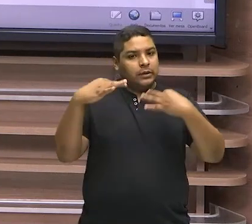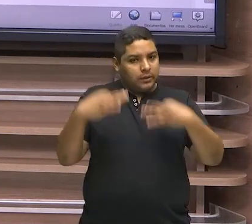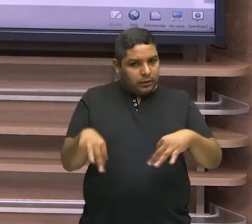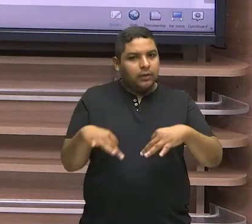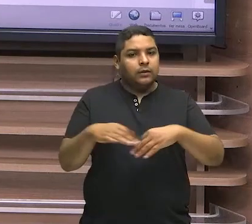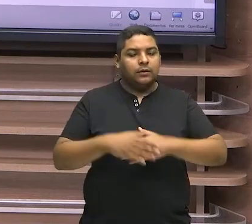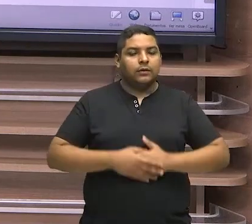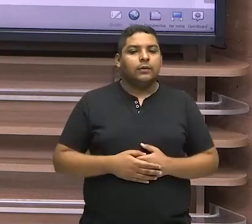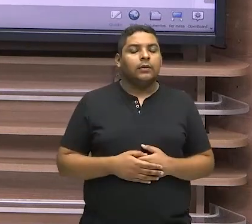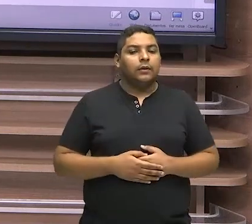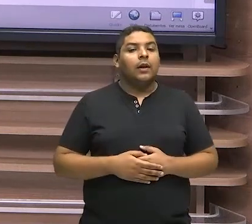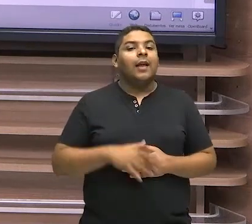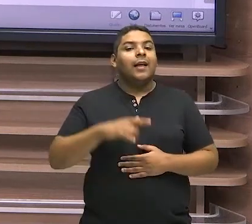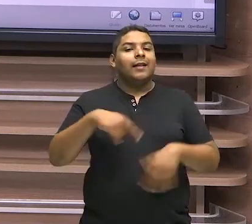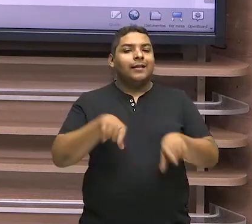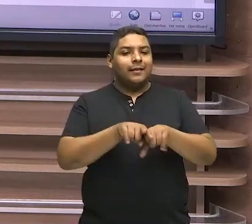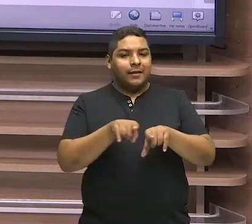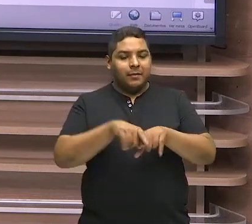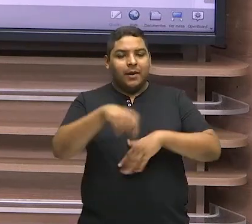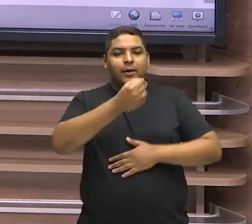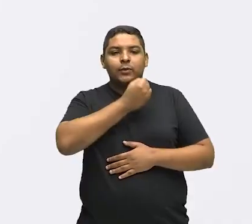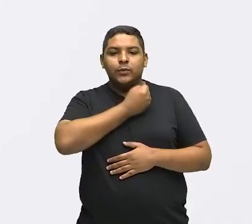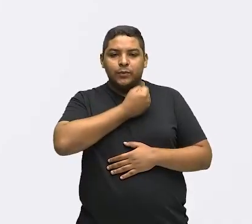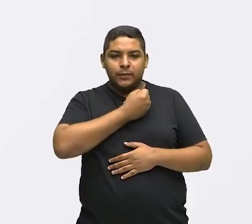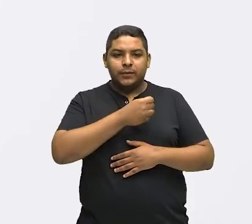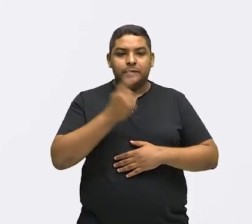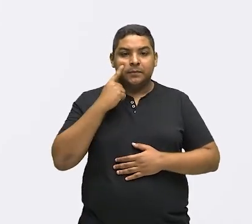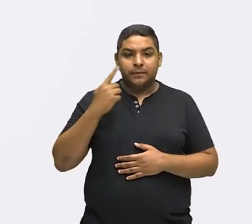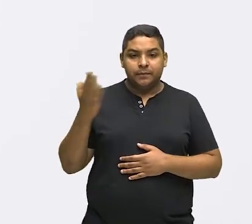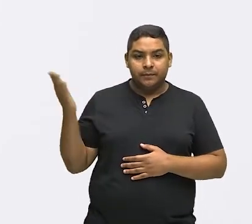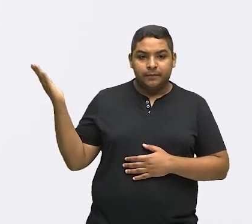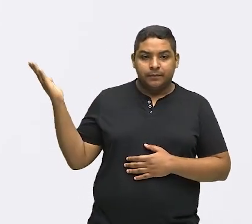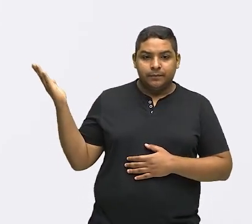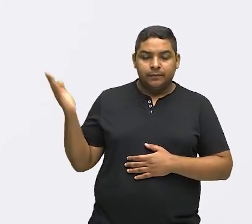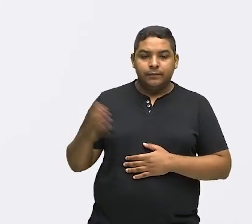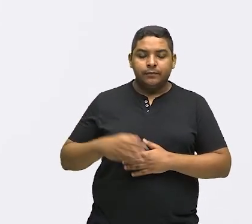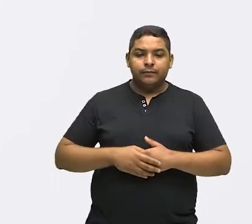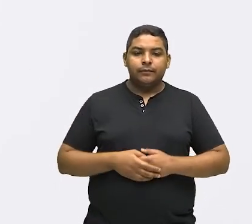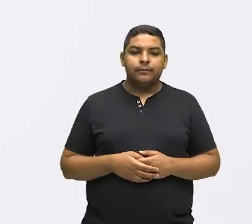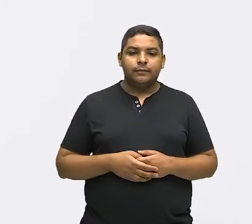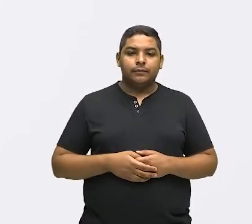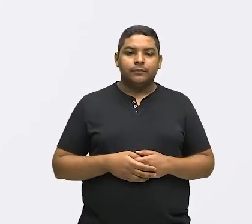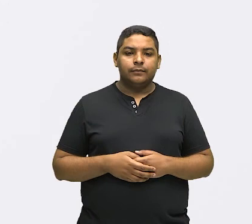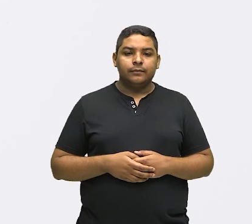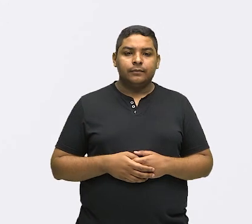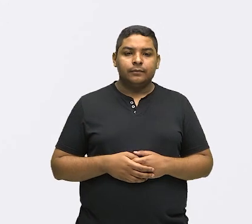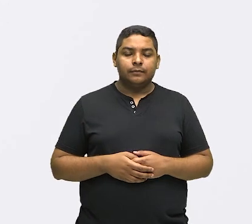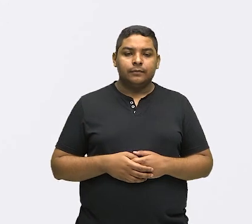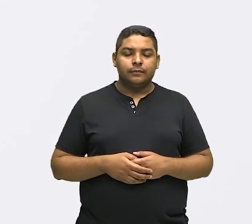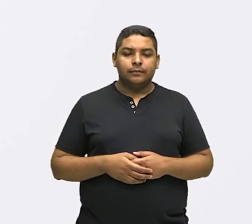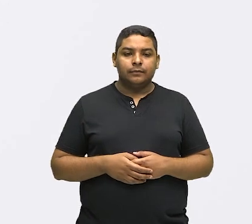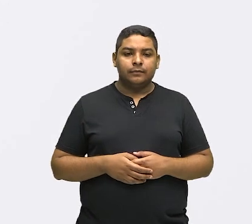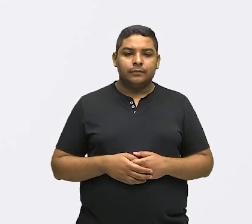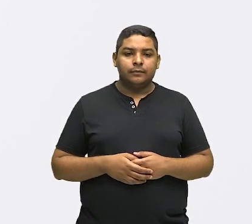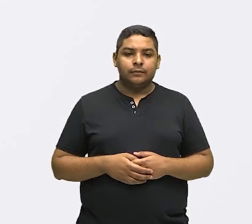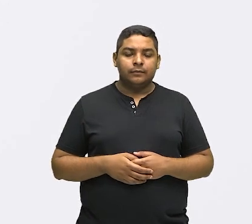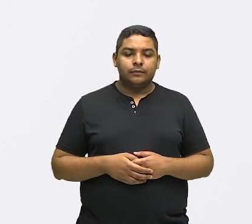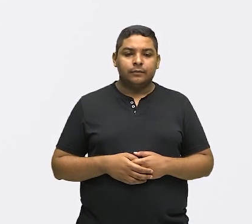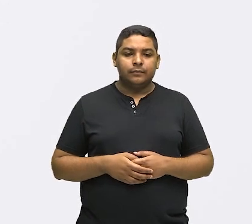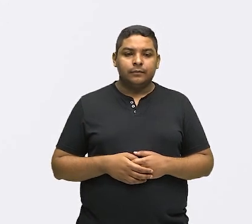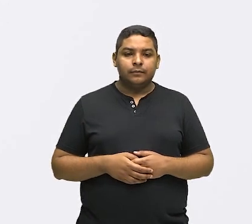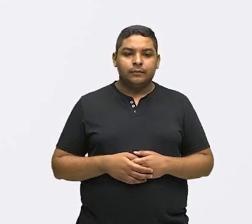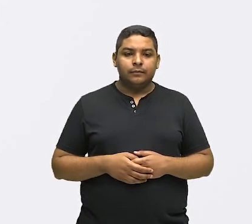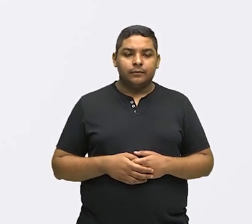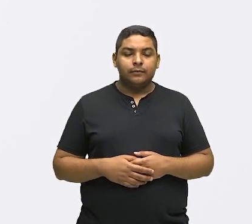sobre os números, não é? Então vamos conferir aqui a primeira questão, vamos dar uma olhada. Olha só, people, nós temos aqui, certo? Na